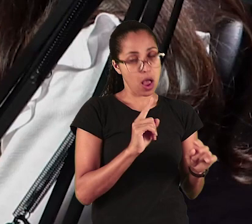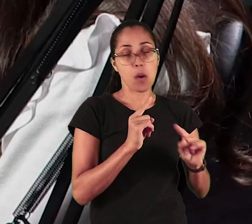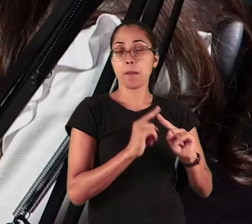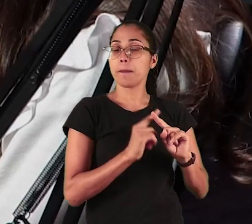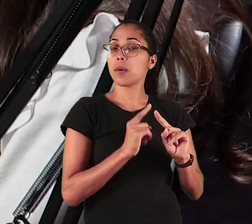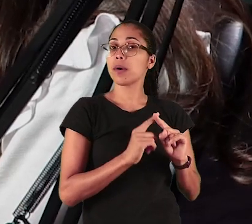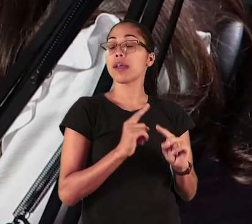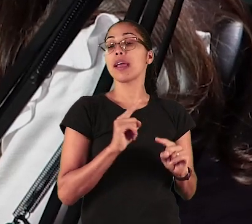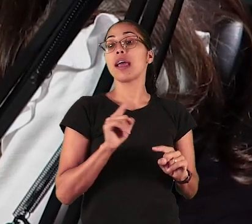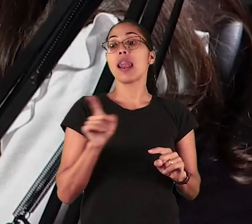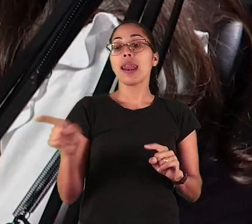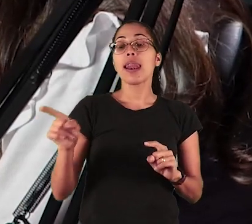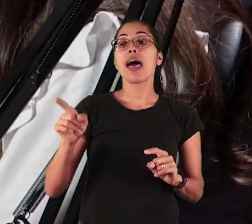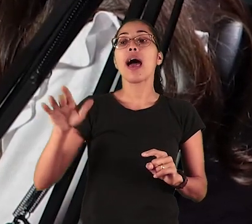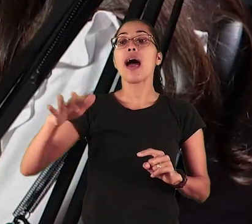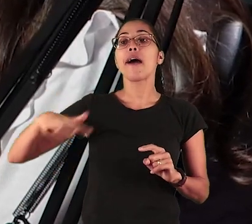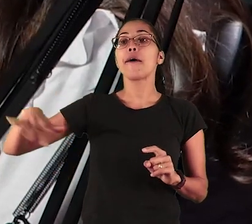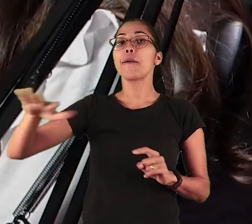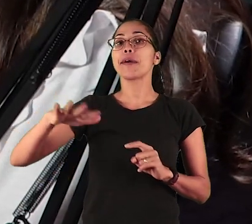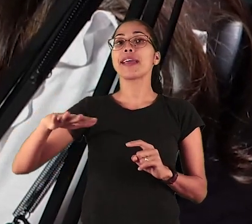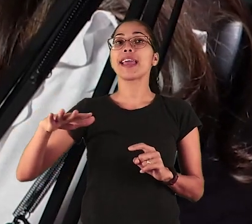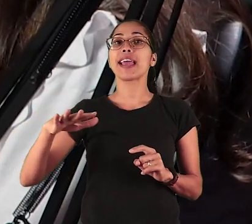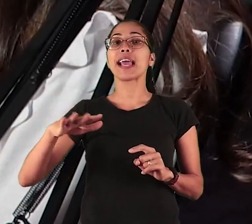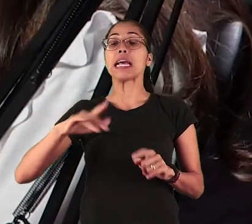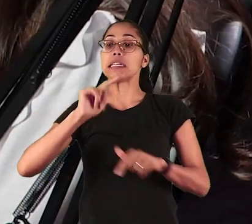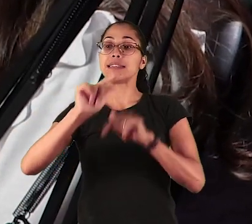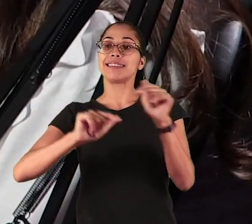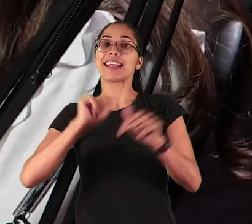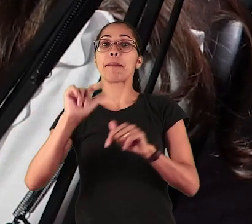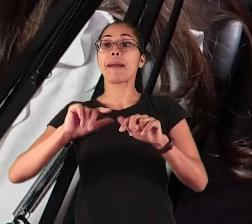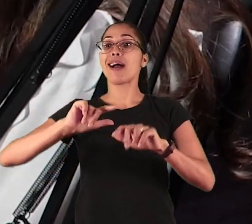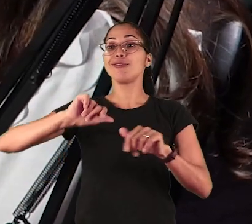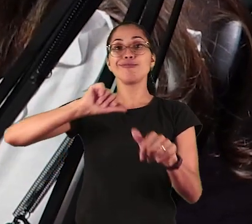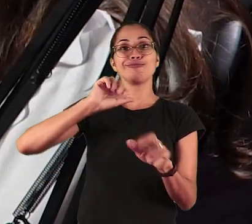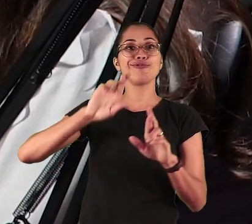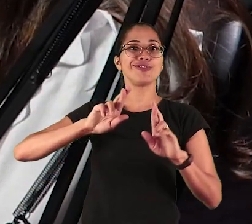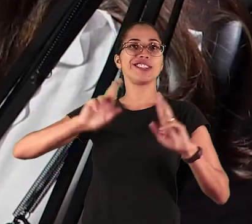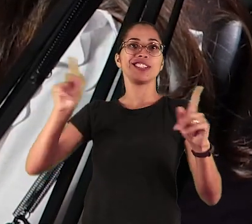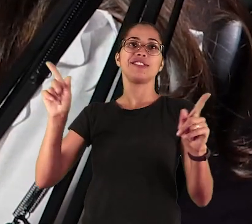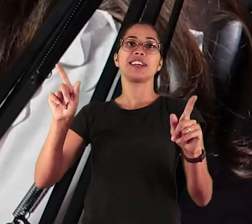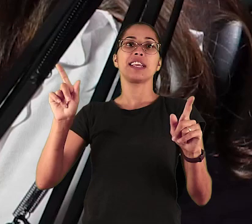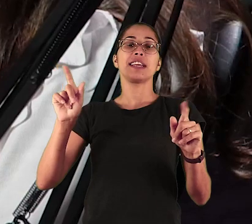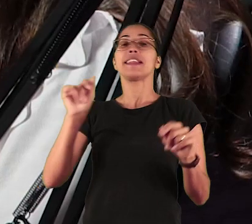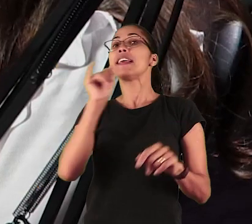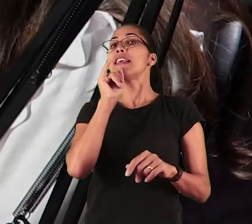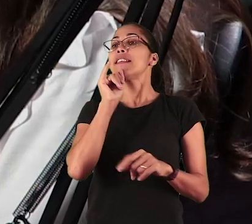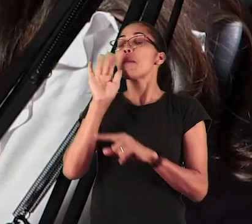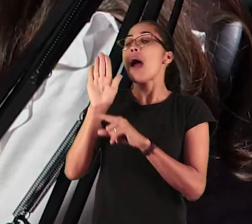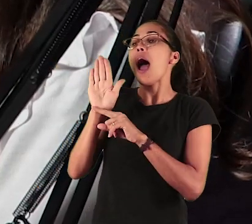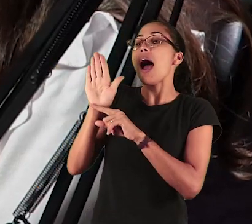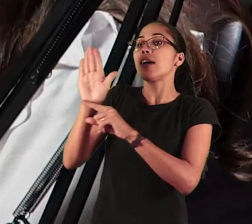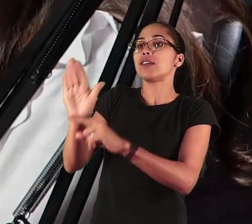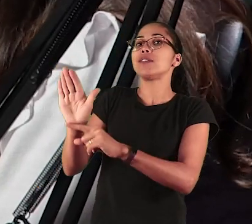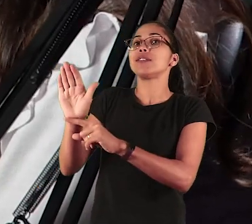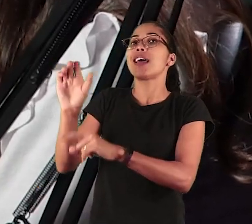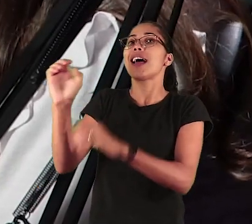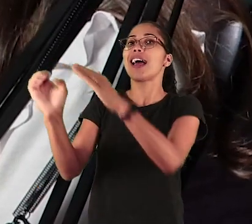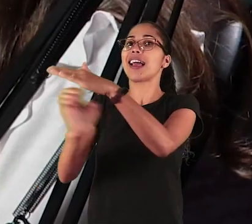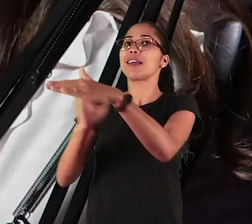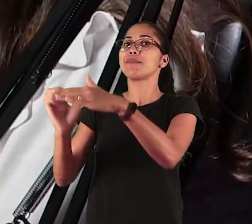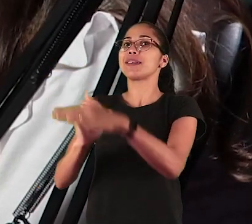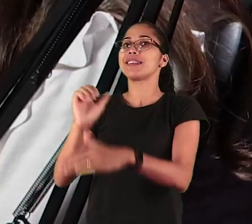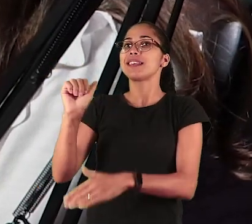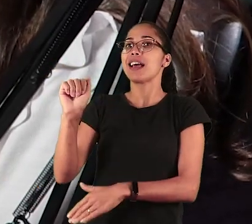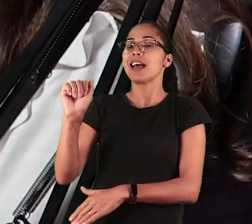na carreira de ri e eu também não ia mais fazer o Eminem pelo banco mas eu ia ajudar a Arezzo a fazer os eminentes